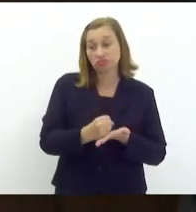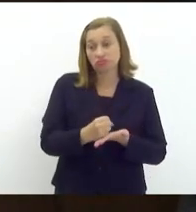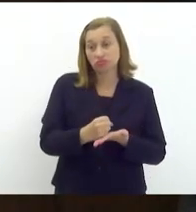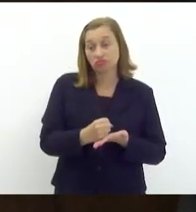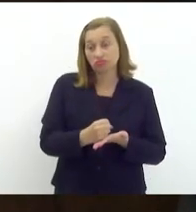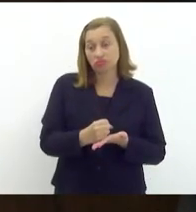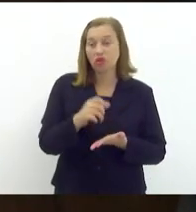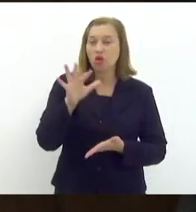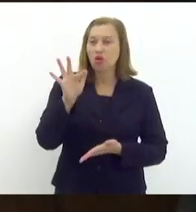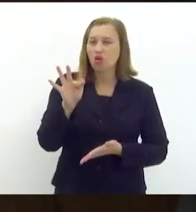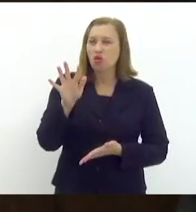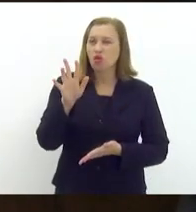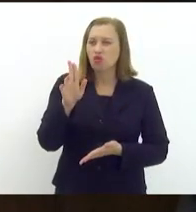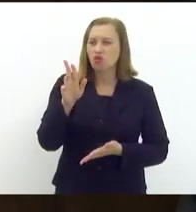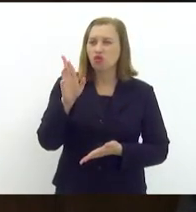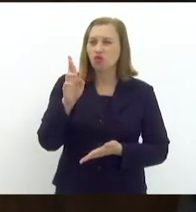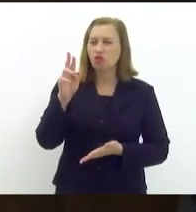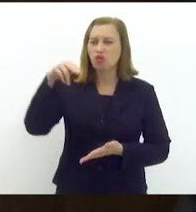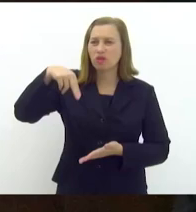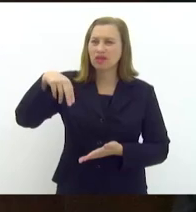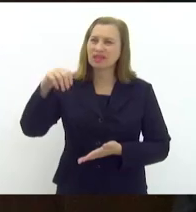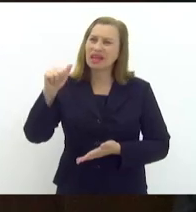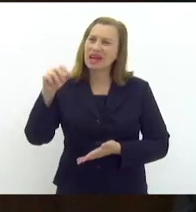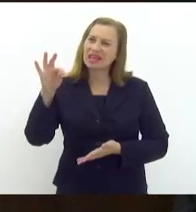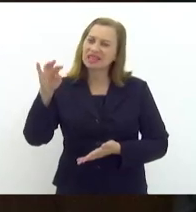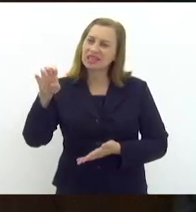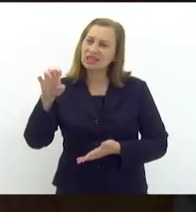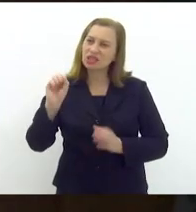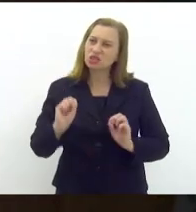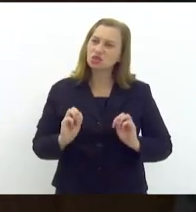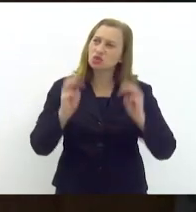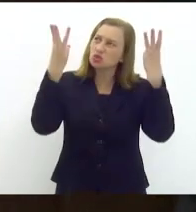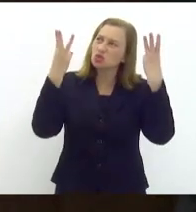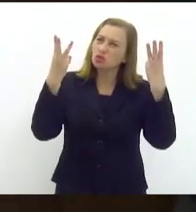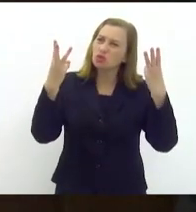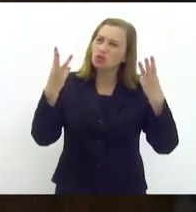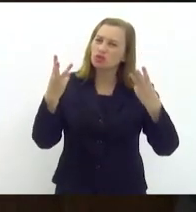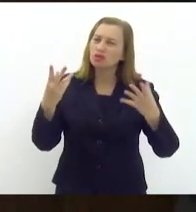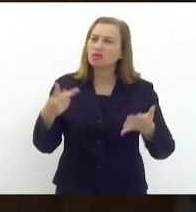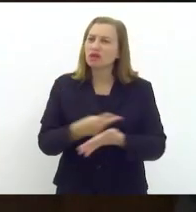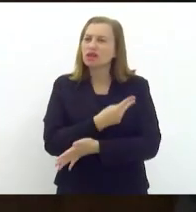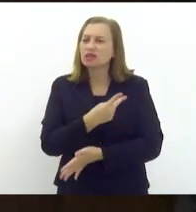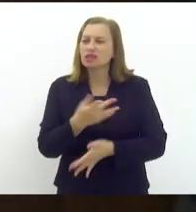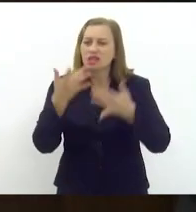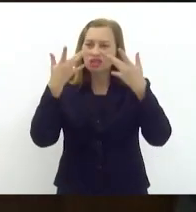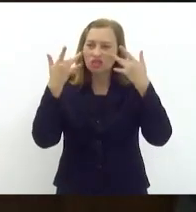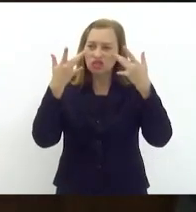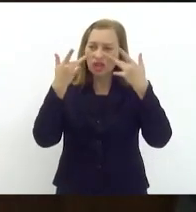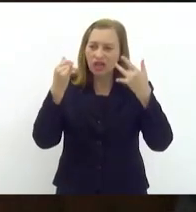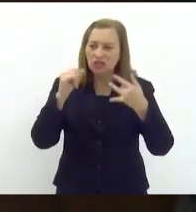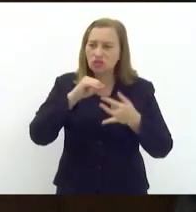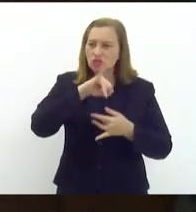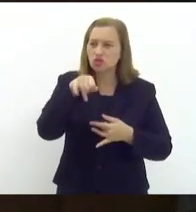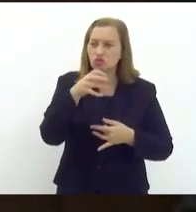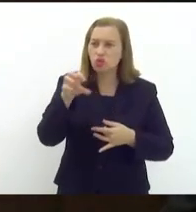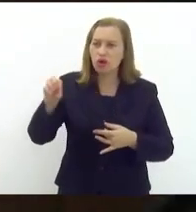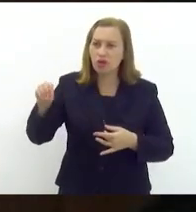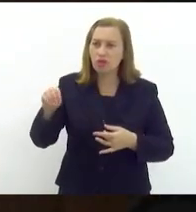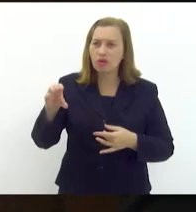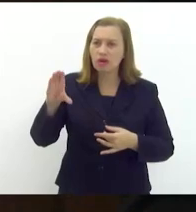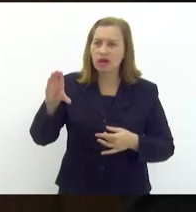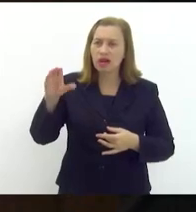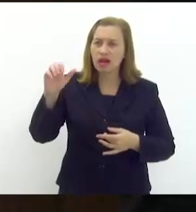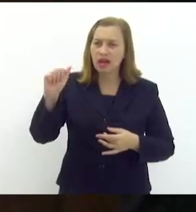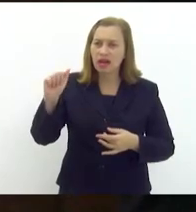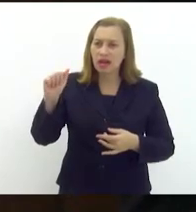pela Funarte de um show que vai acontecer no Teatro João Caetano o nome do projeto é o fim de tarde